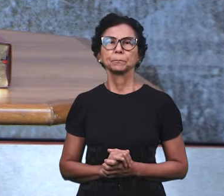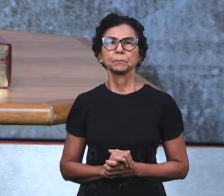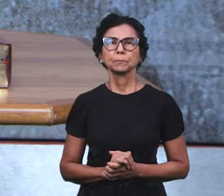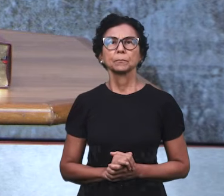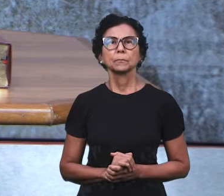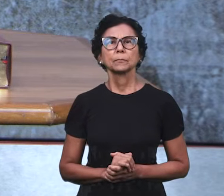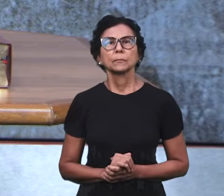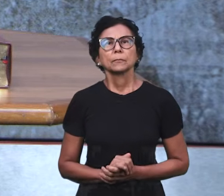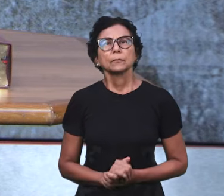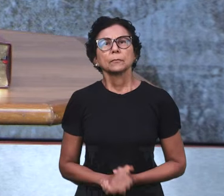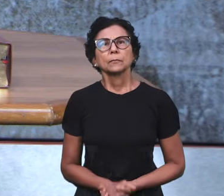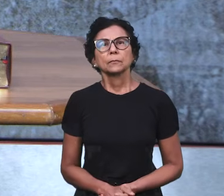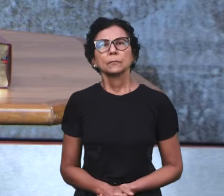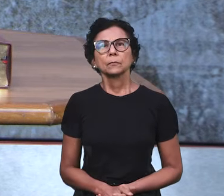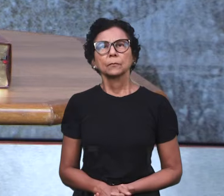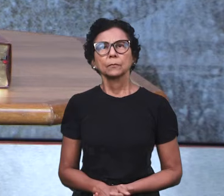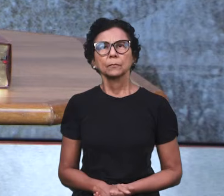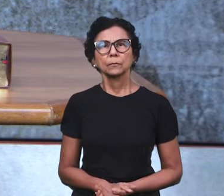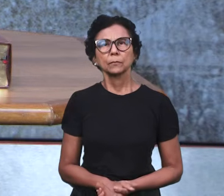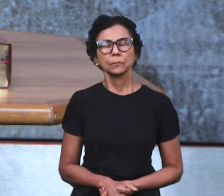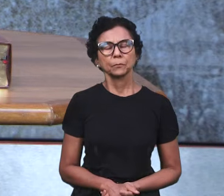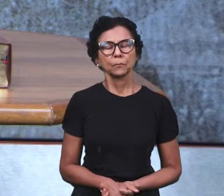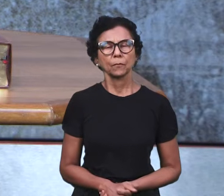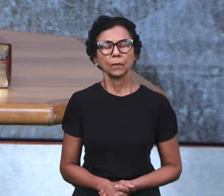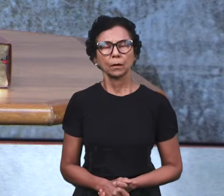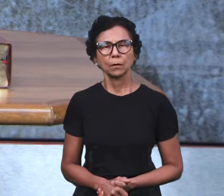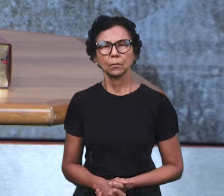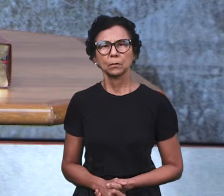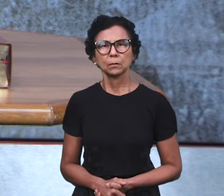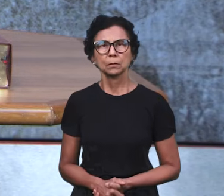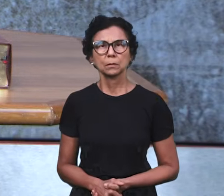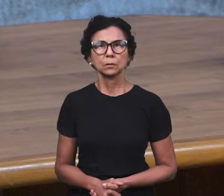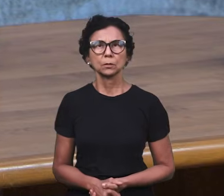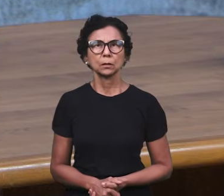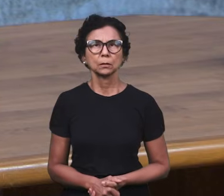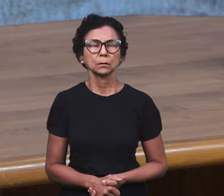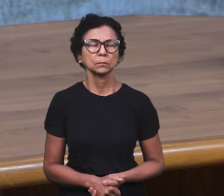capítulo 30 do segundo livro das Crônicas.